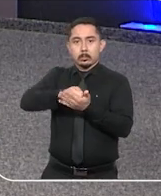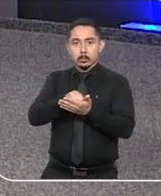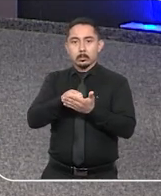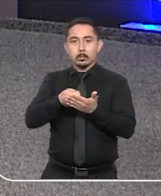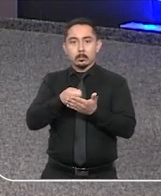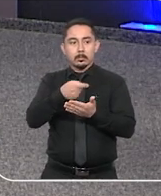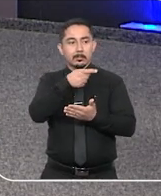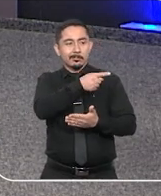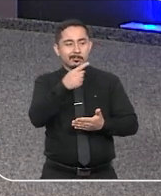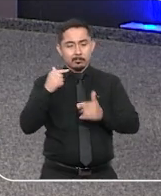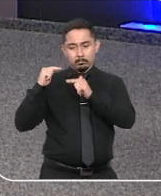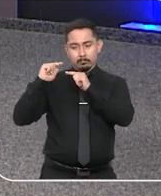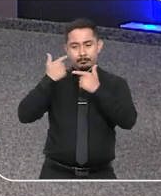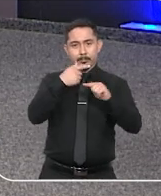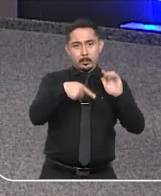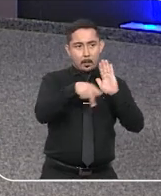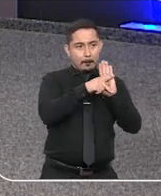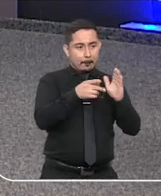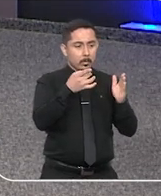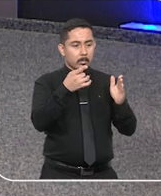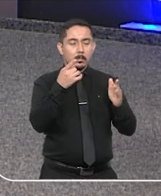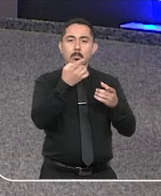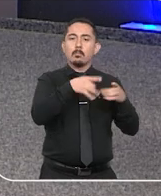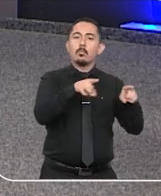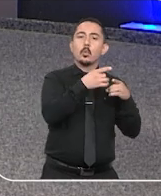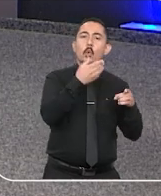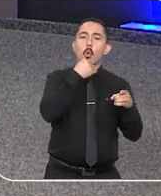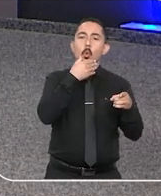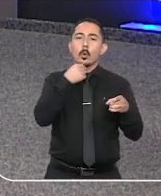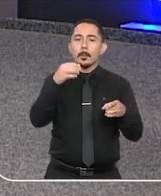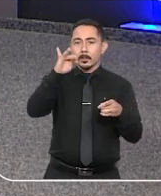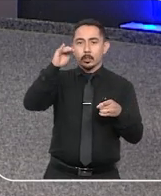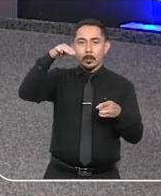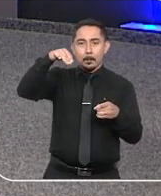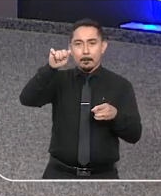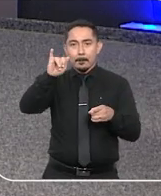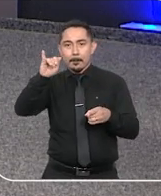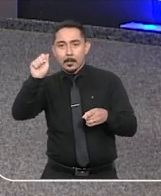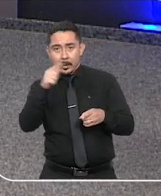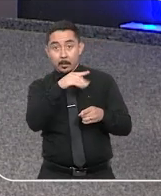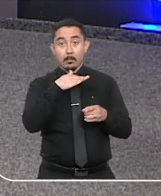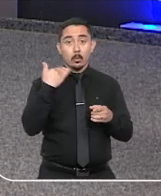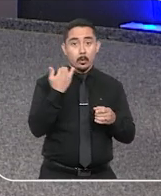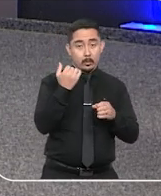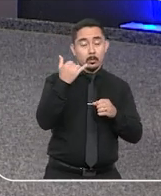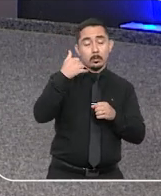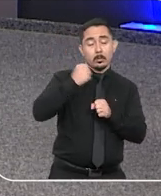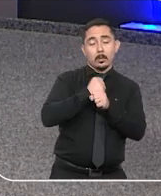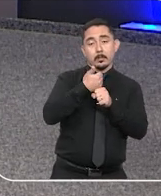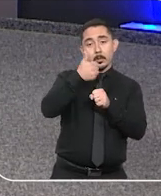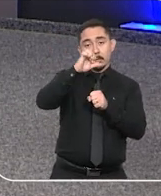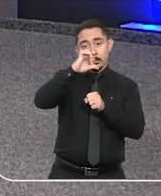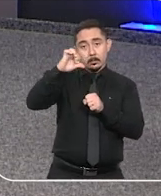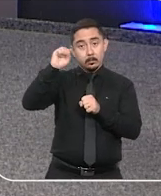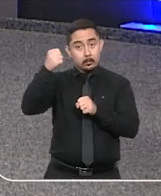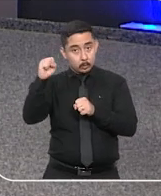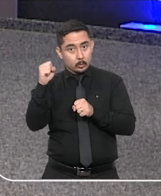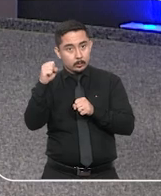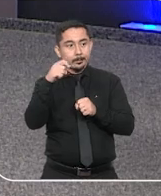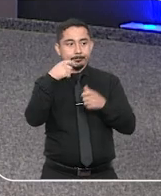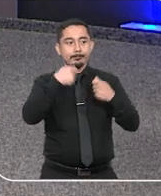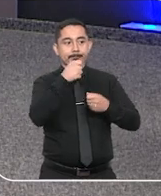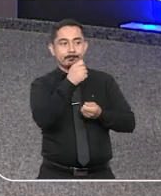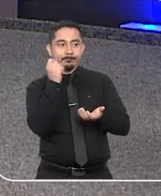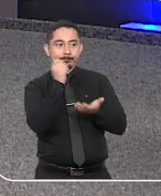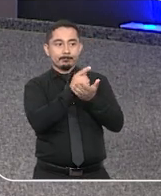manteve determinação para que os herdeiros do cantor e compositor Tim Maia, falecido em